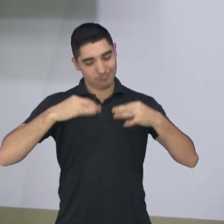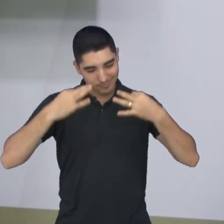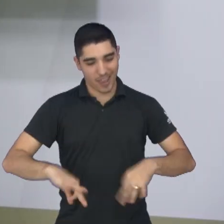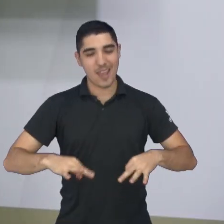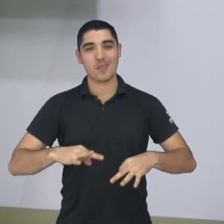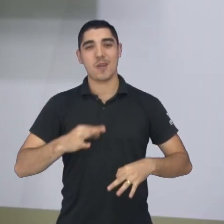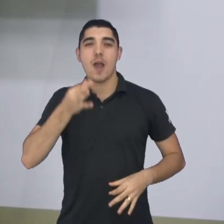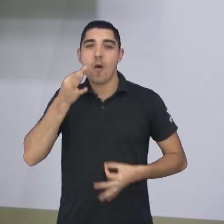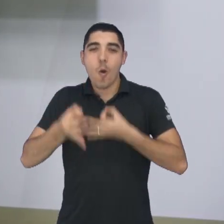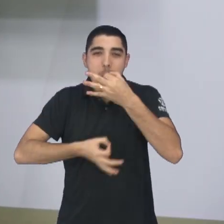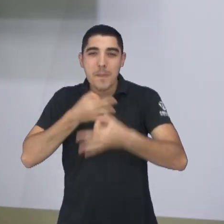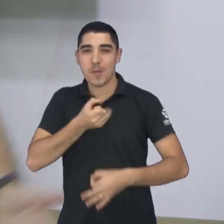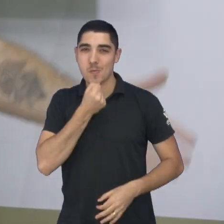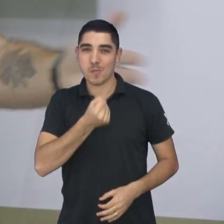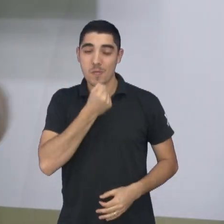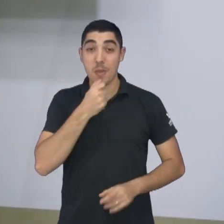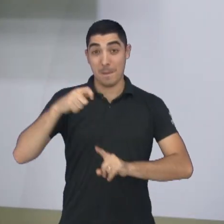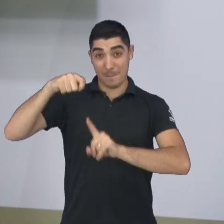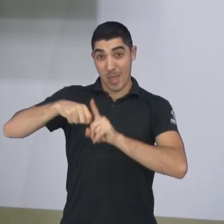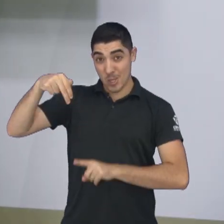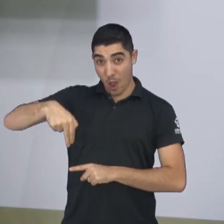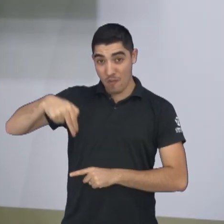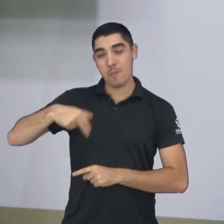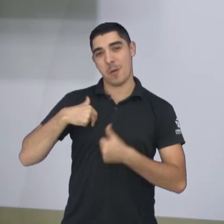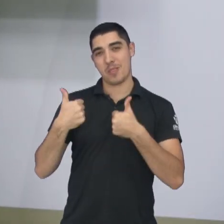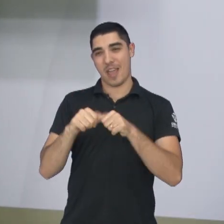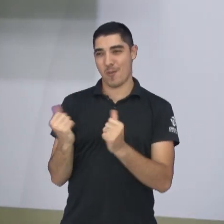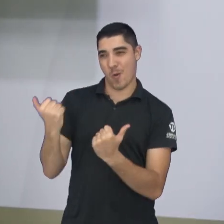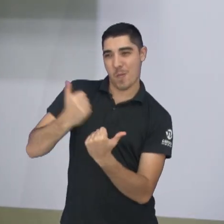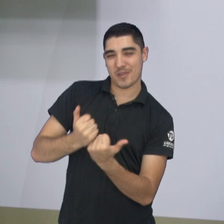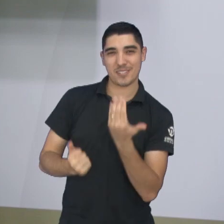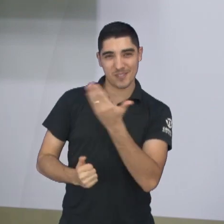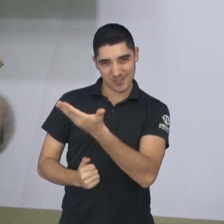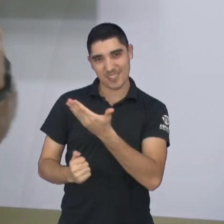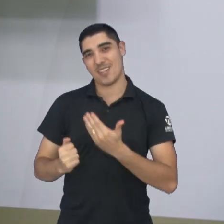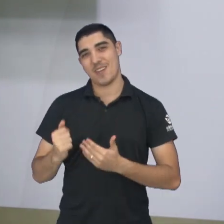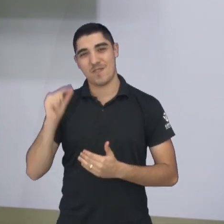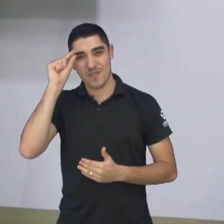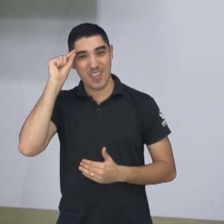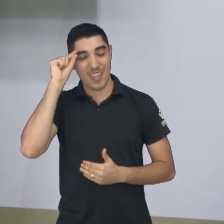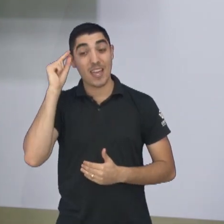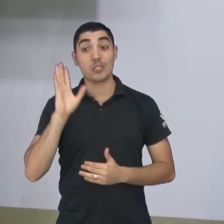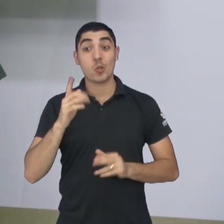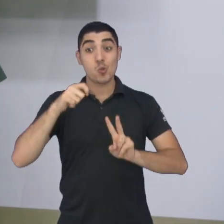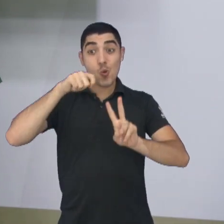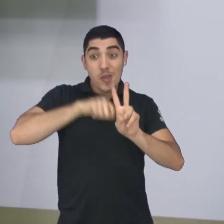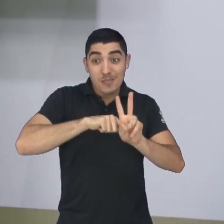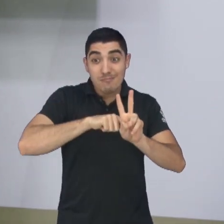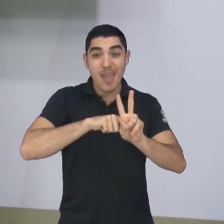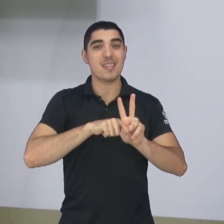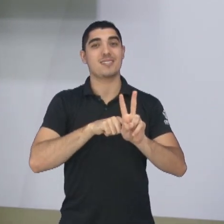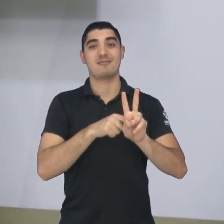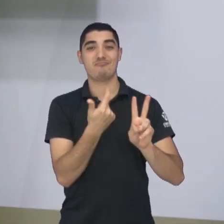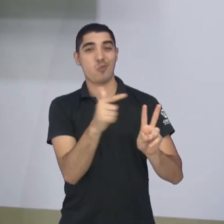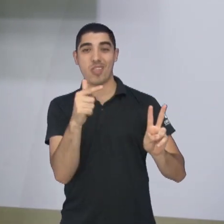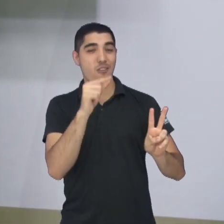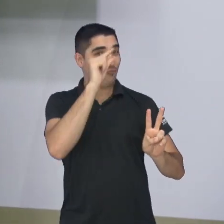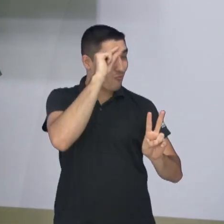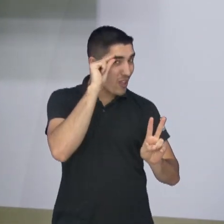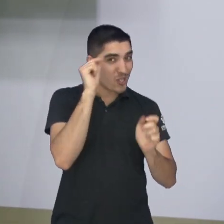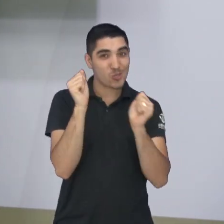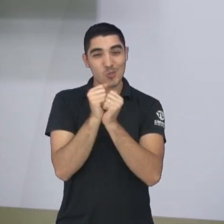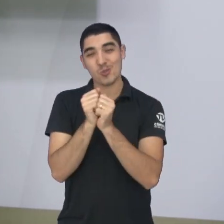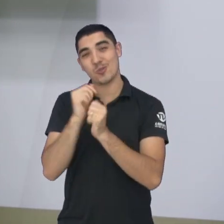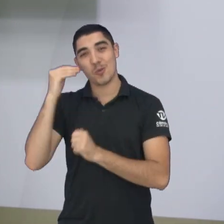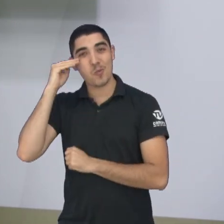um mês de novembro todo aí no lugar que você fica. Então, 2 meses sem a dupla Vieira e Bruno, mas agora a gente